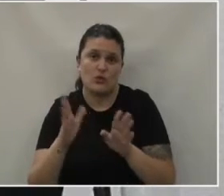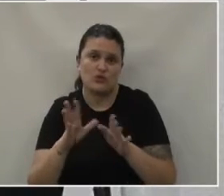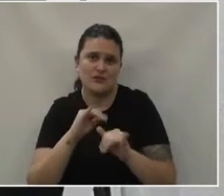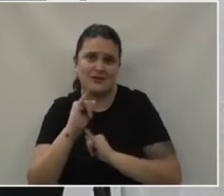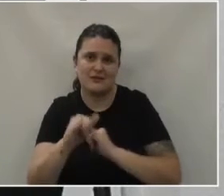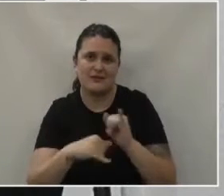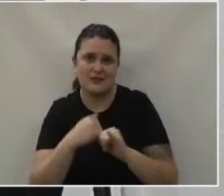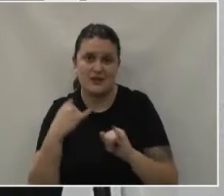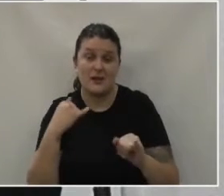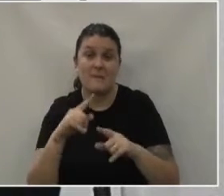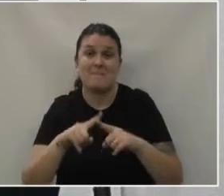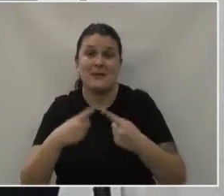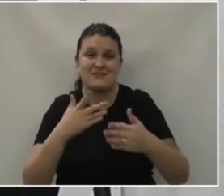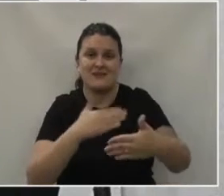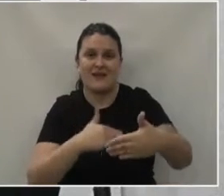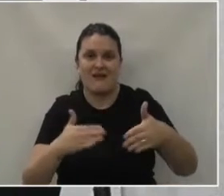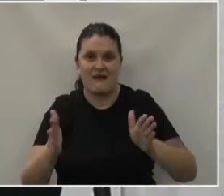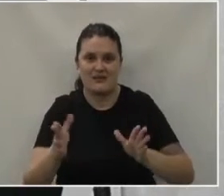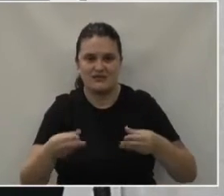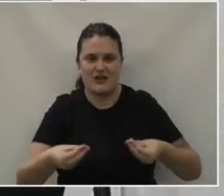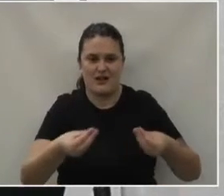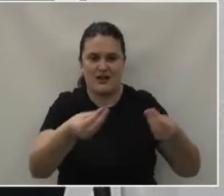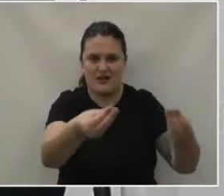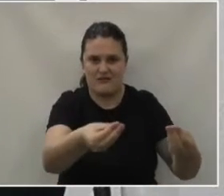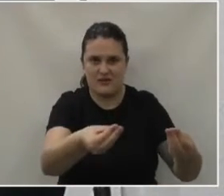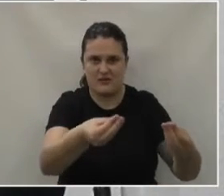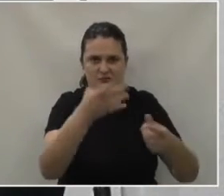as encomendas, elas